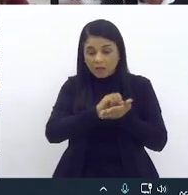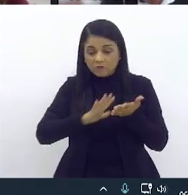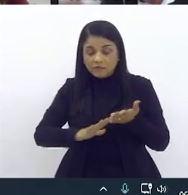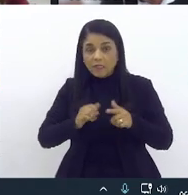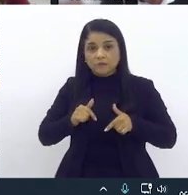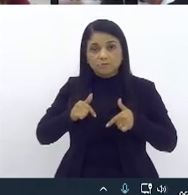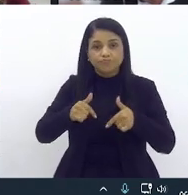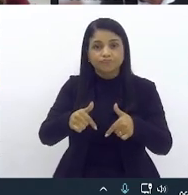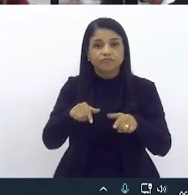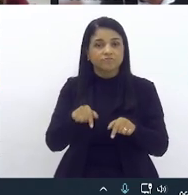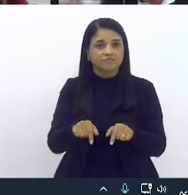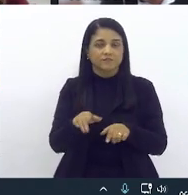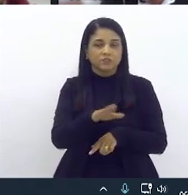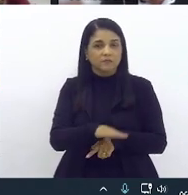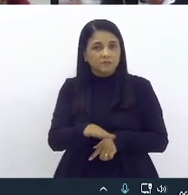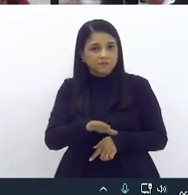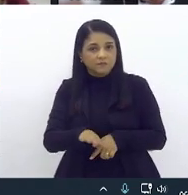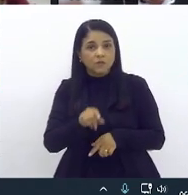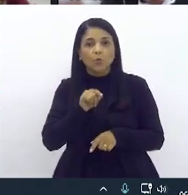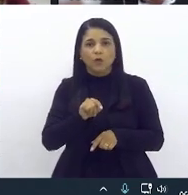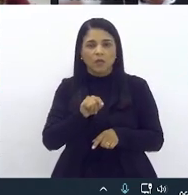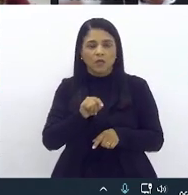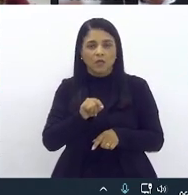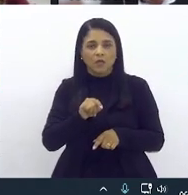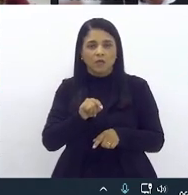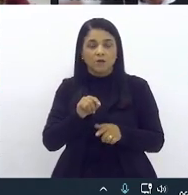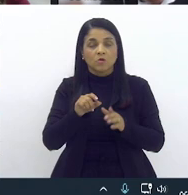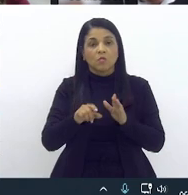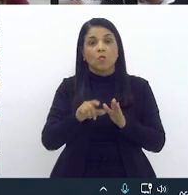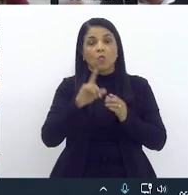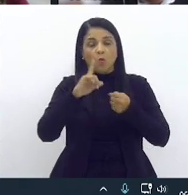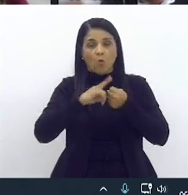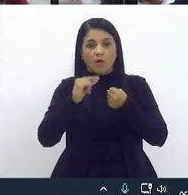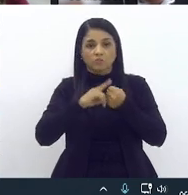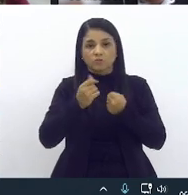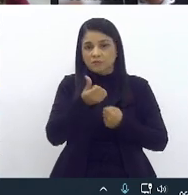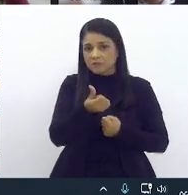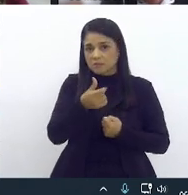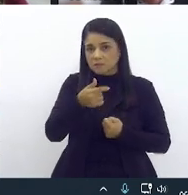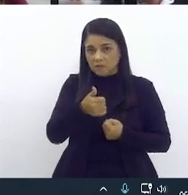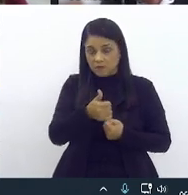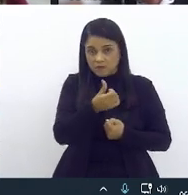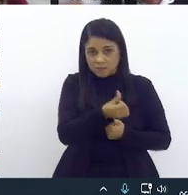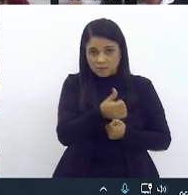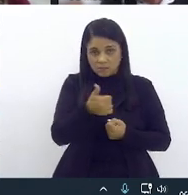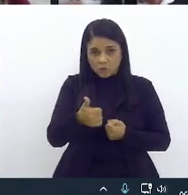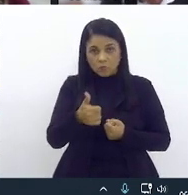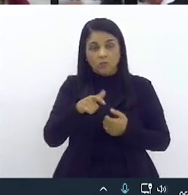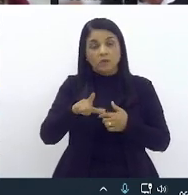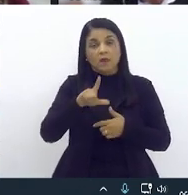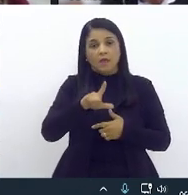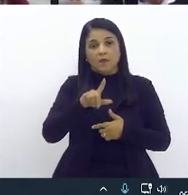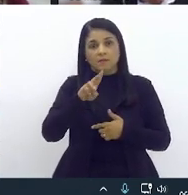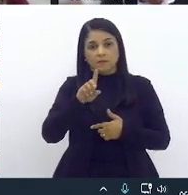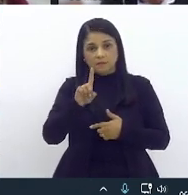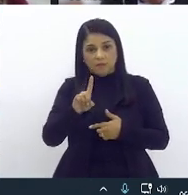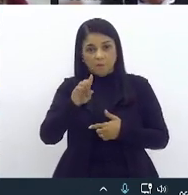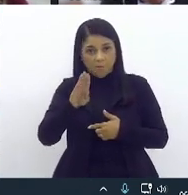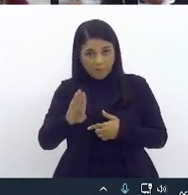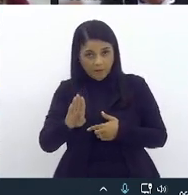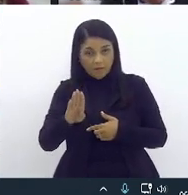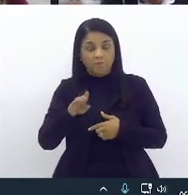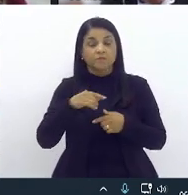crianças? Isso se faz através da aplicação do artigo 61 da LDB, Lei Federal 9394 de 96,